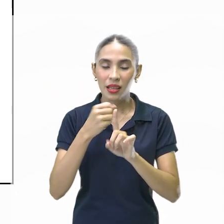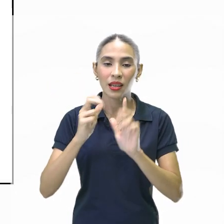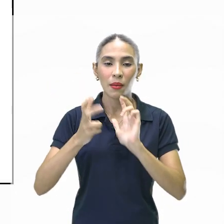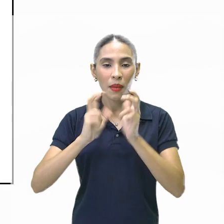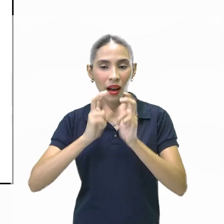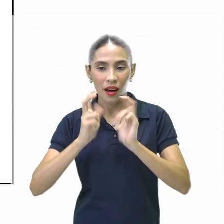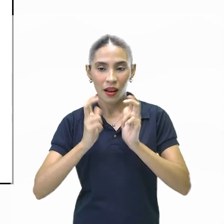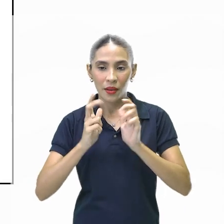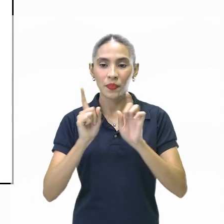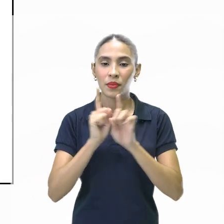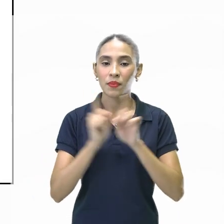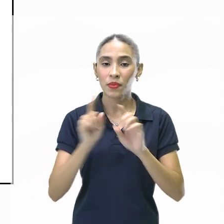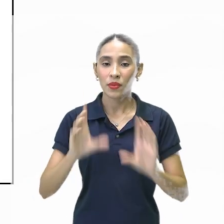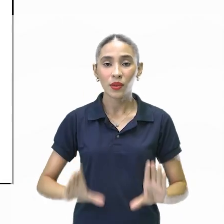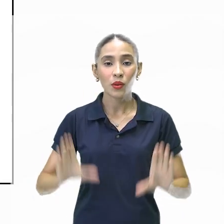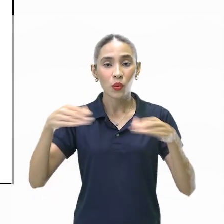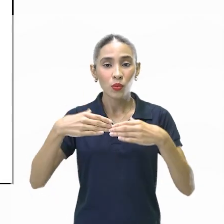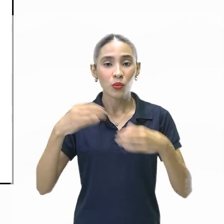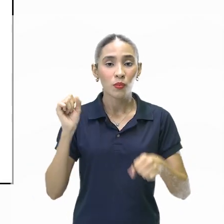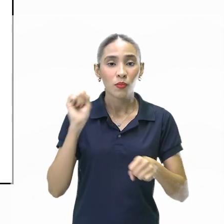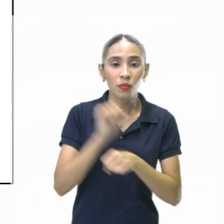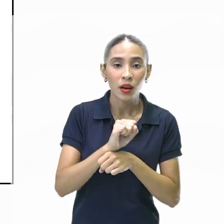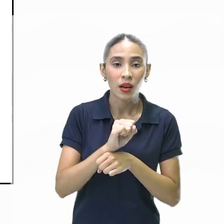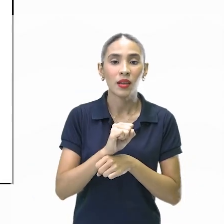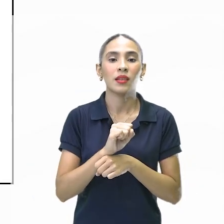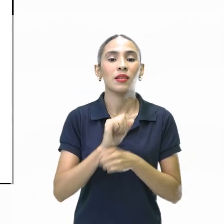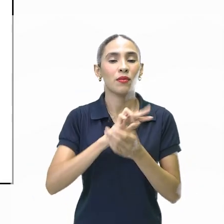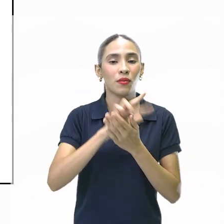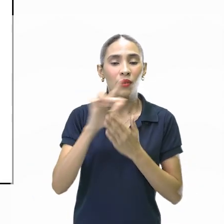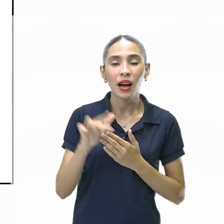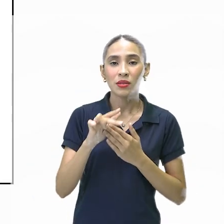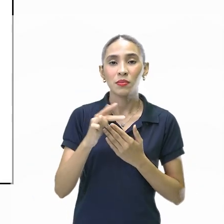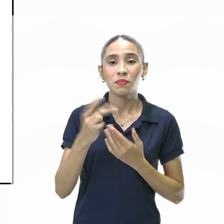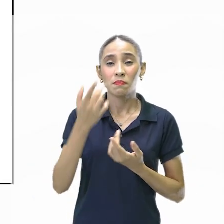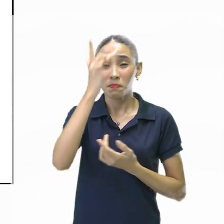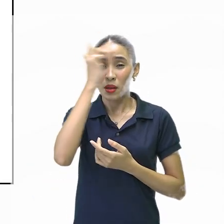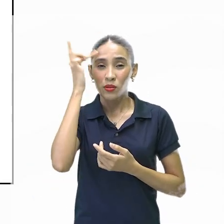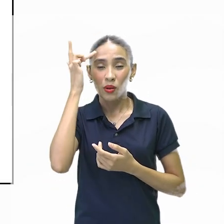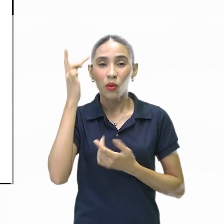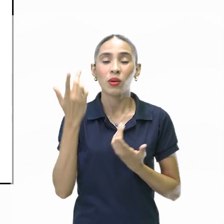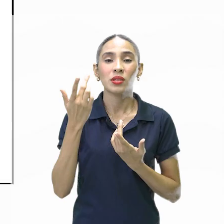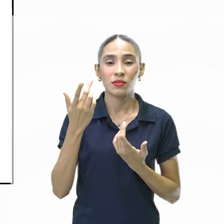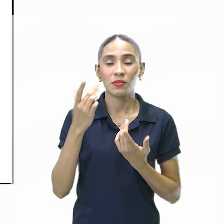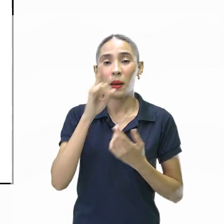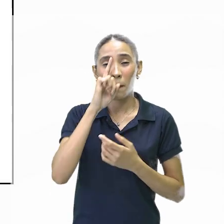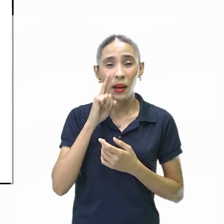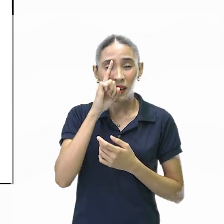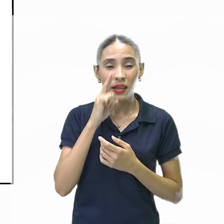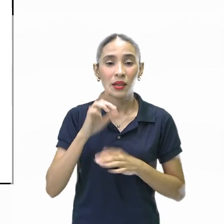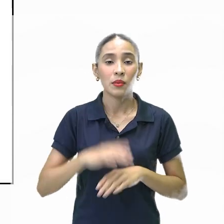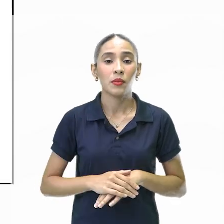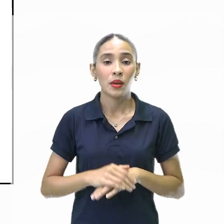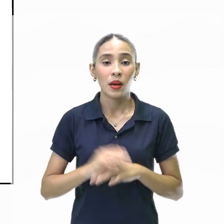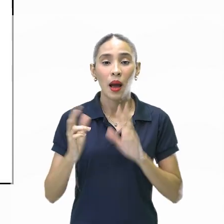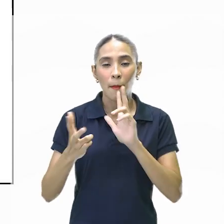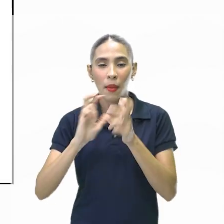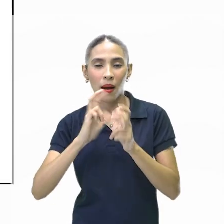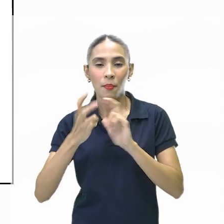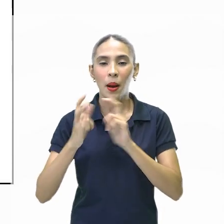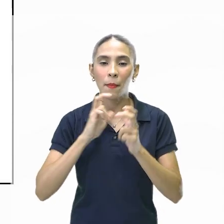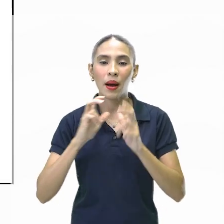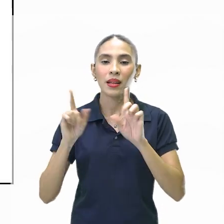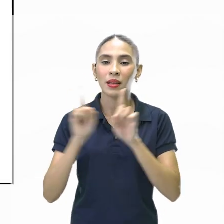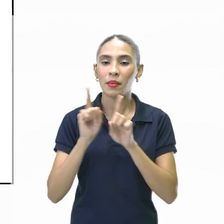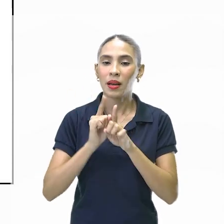entre torcidas paralisa clássico e deixa dezenas de feridos. Olha só que triste situação. Briga generalizada expõe falhas